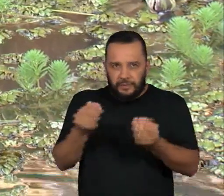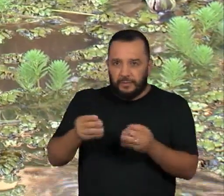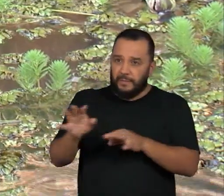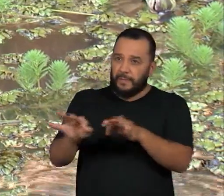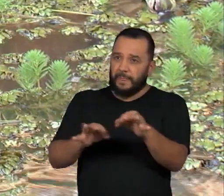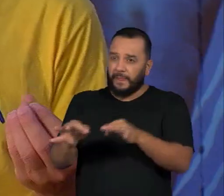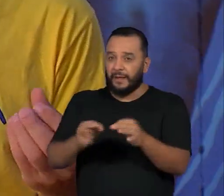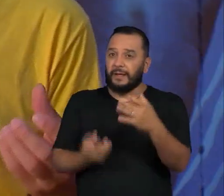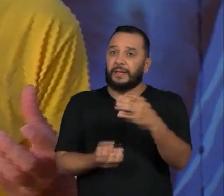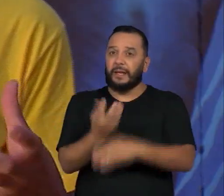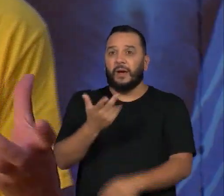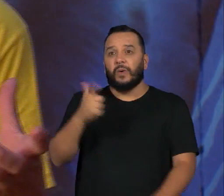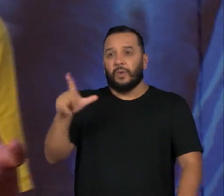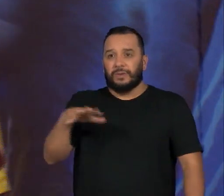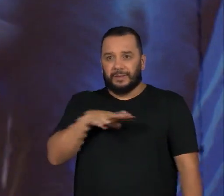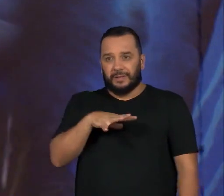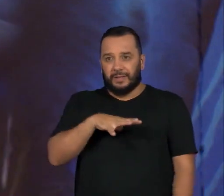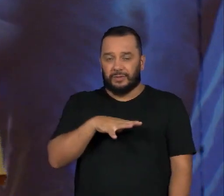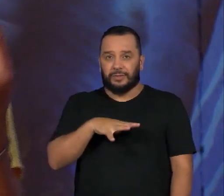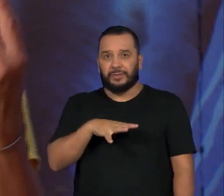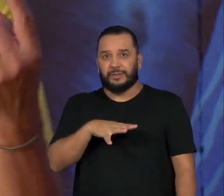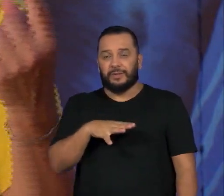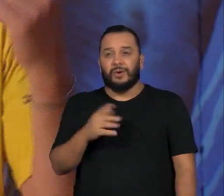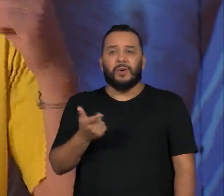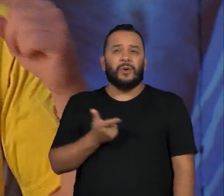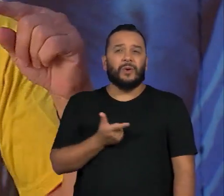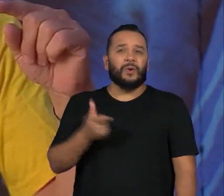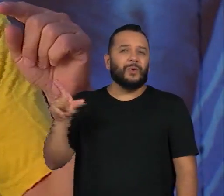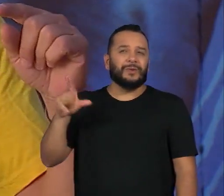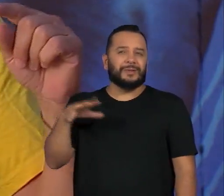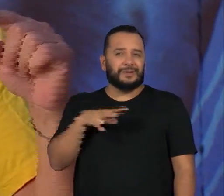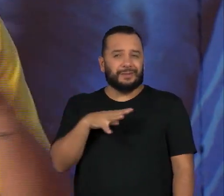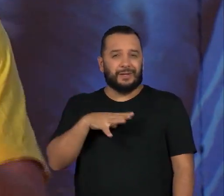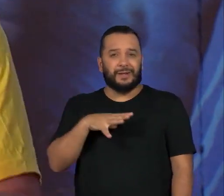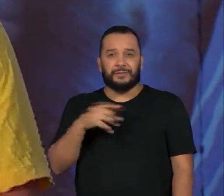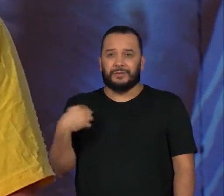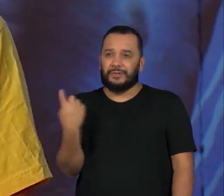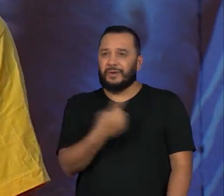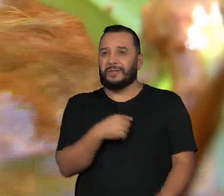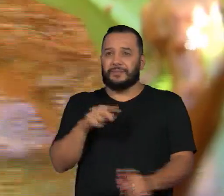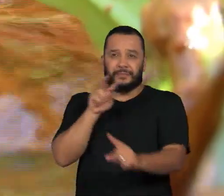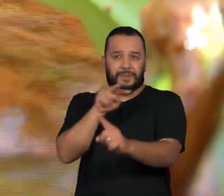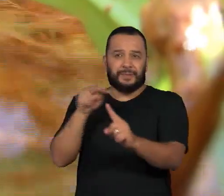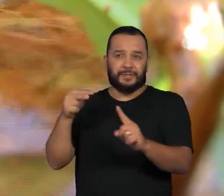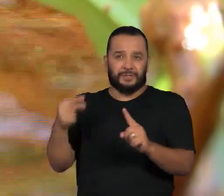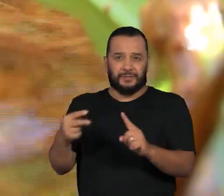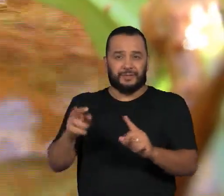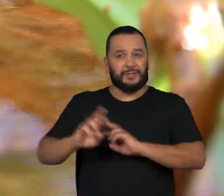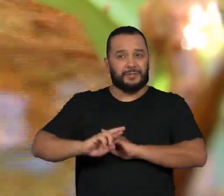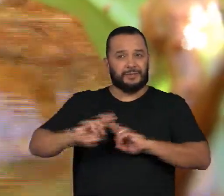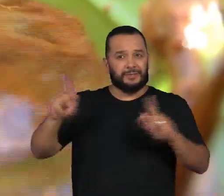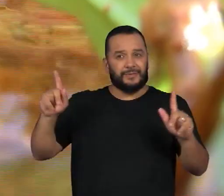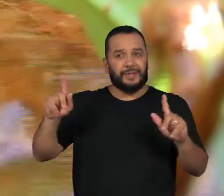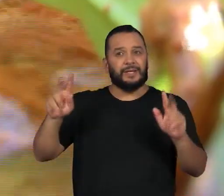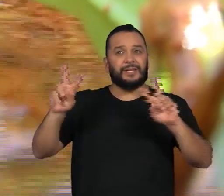cidade possível e essa outra cidade possível passa por uma mudança no nosso olhar, por exemplo, em relação às águas.